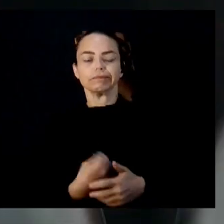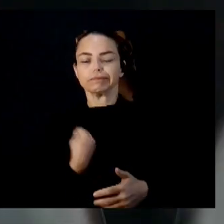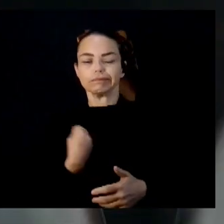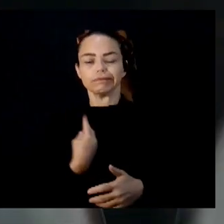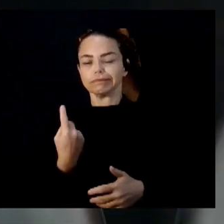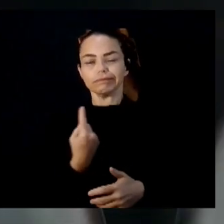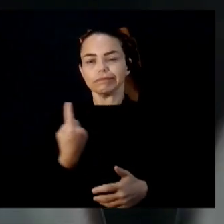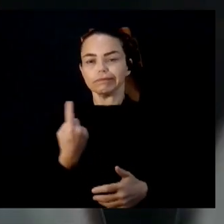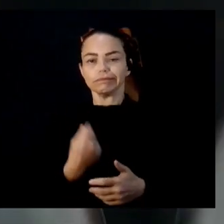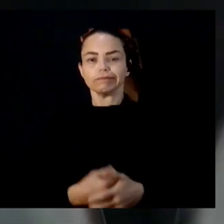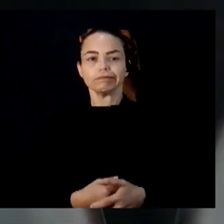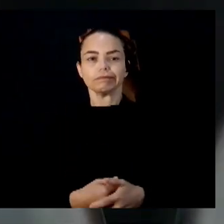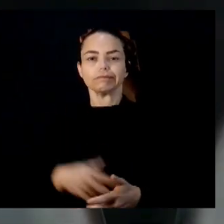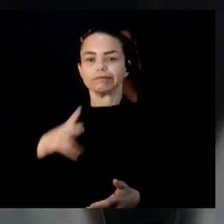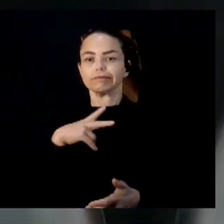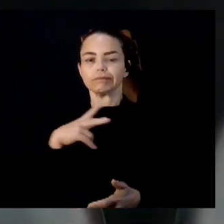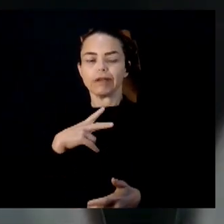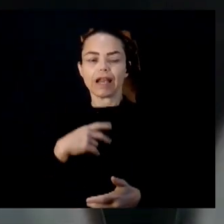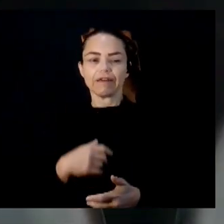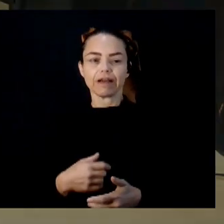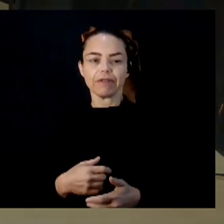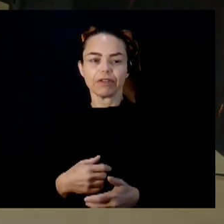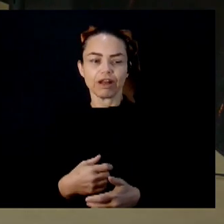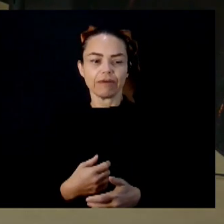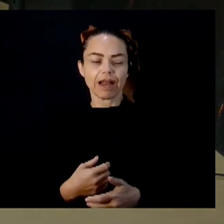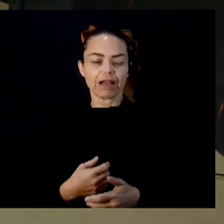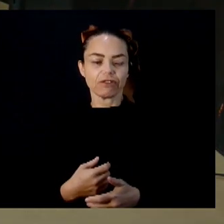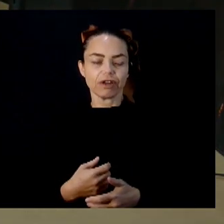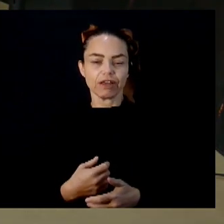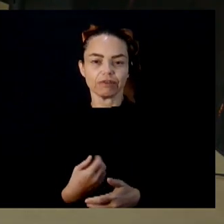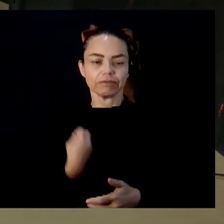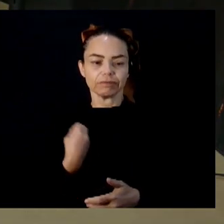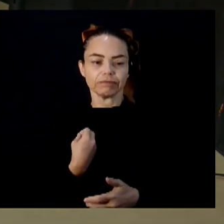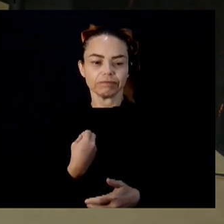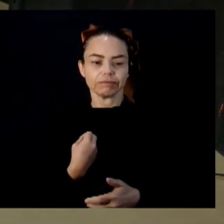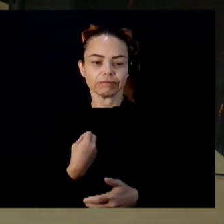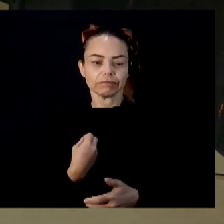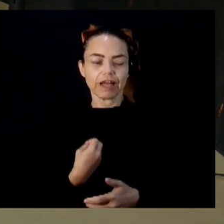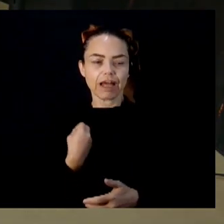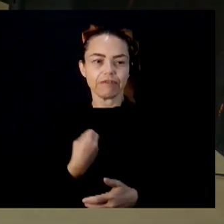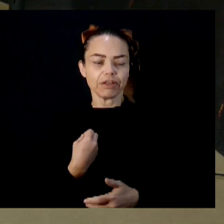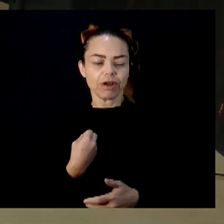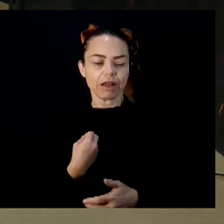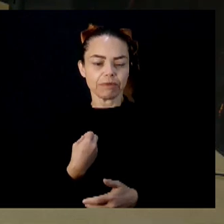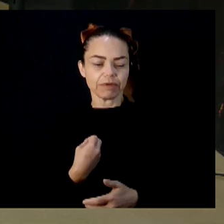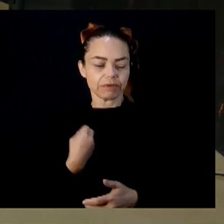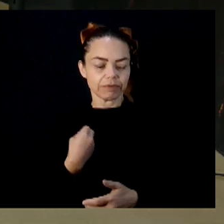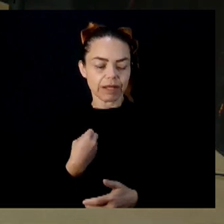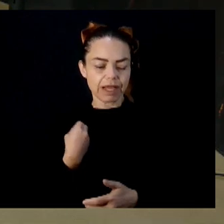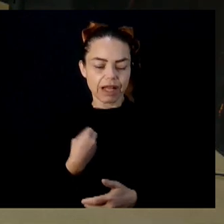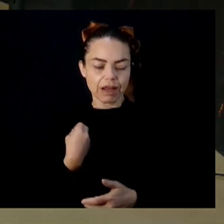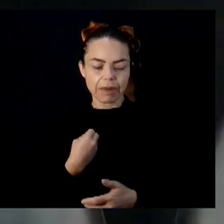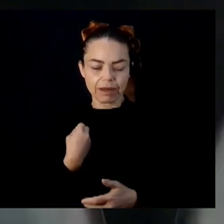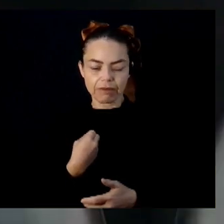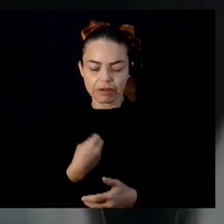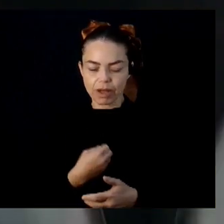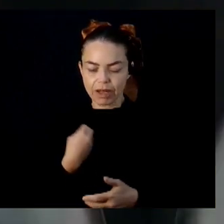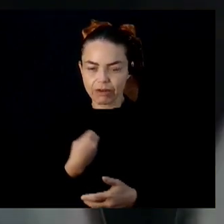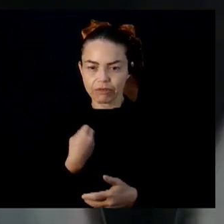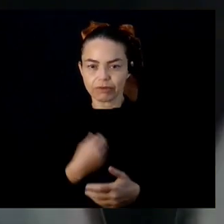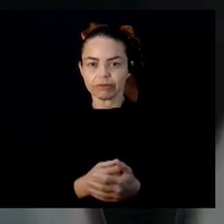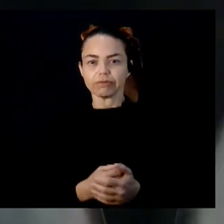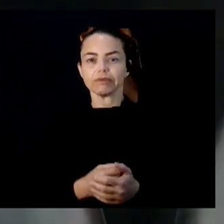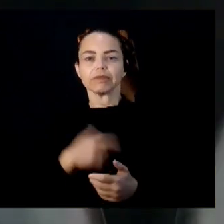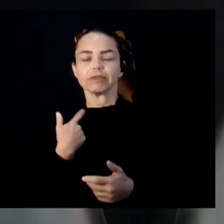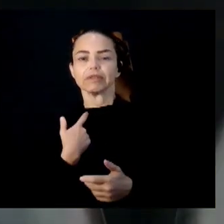muito singular dentro da relação. E a pessoa nem disse se não queria ouvir. Sim, porque a gente já tem a ideia do familiar. Não, nem vou falar porque